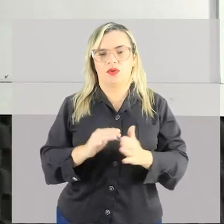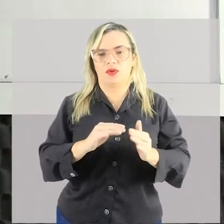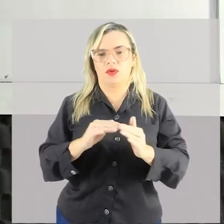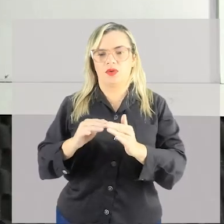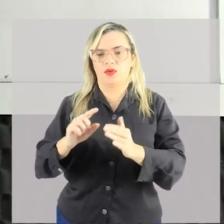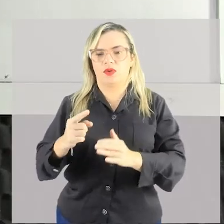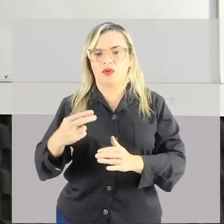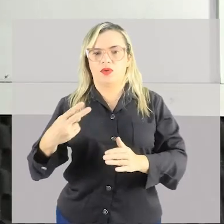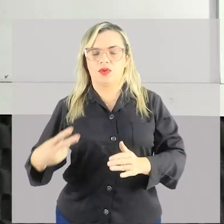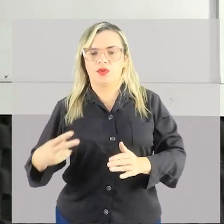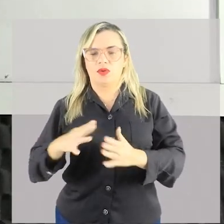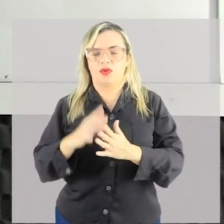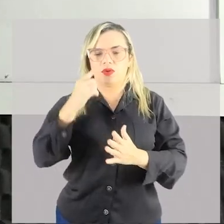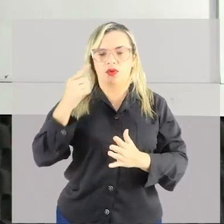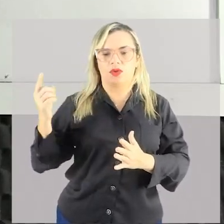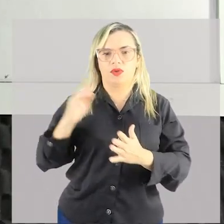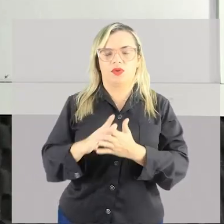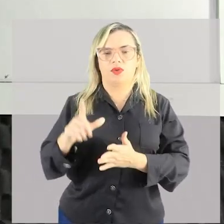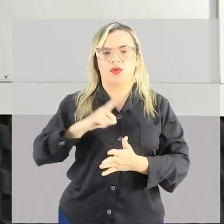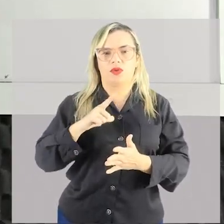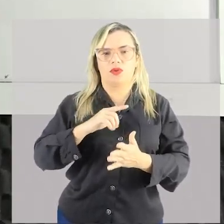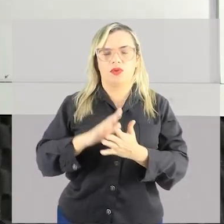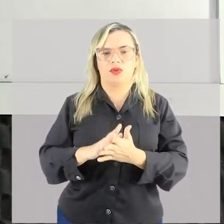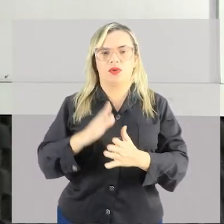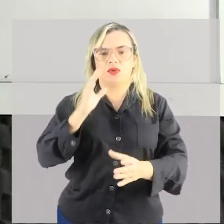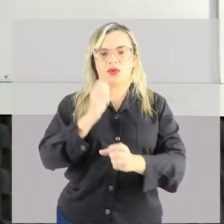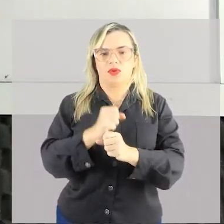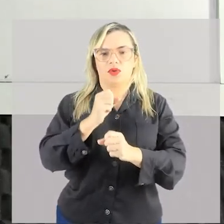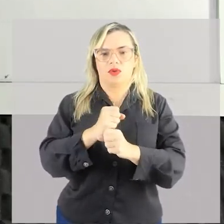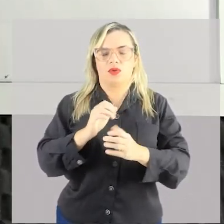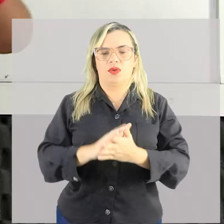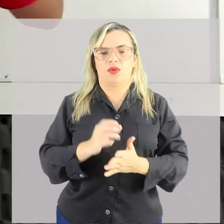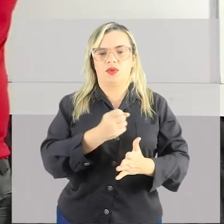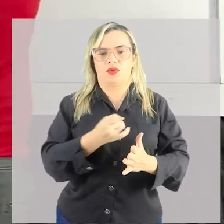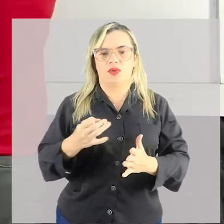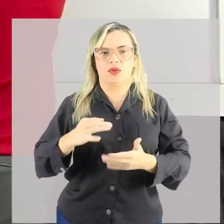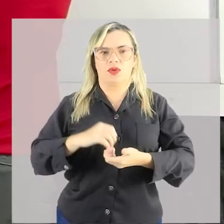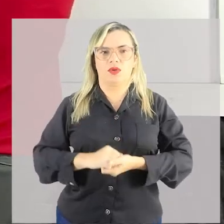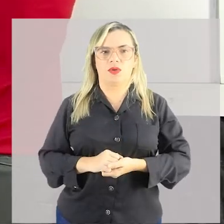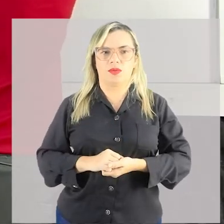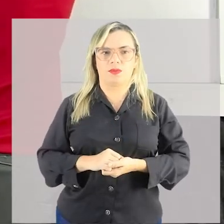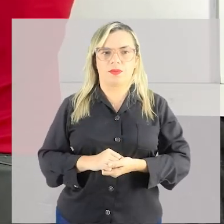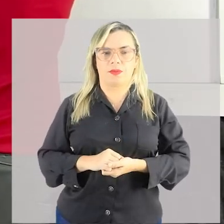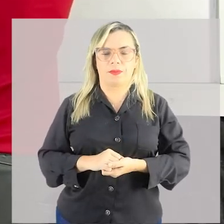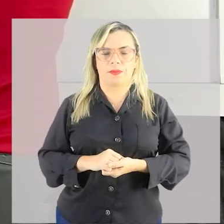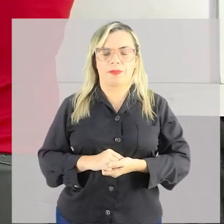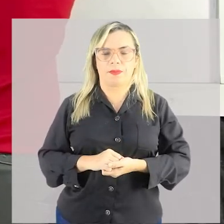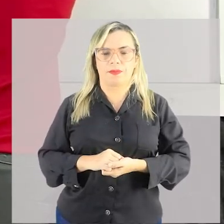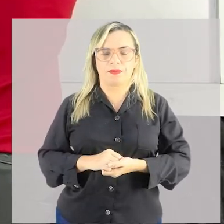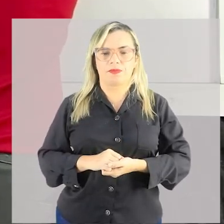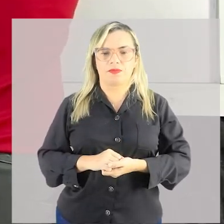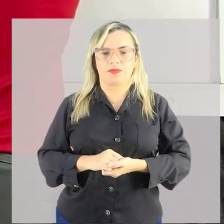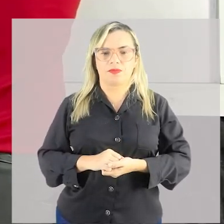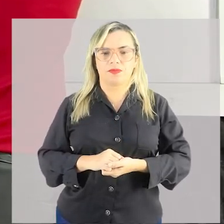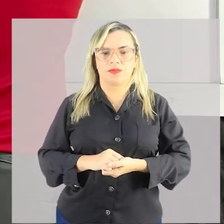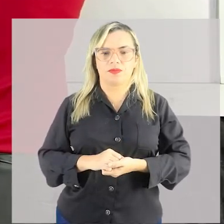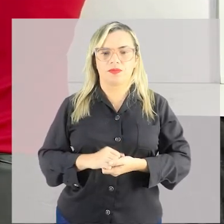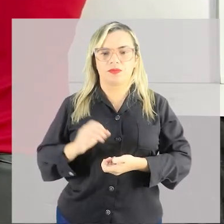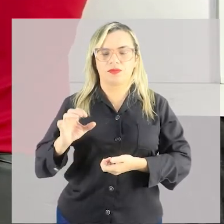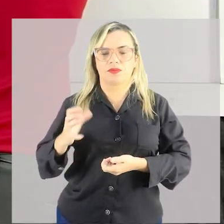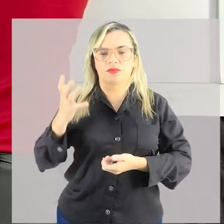pronto já tenho os dois elementos que eu preciso para calcular a probabilidade então a probabilidade da ocorrência do evento